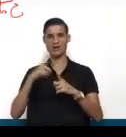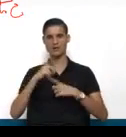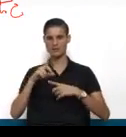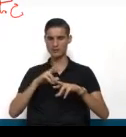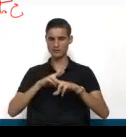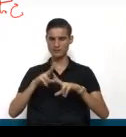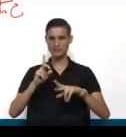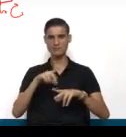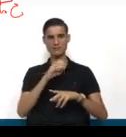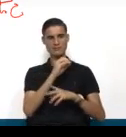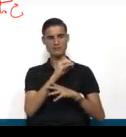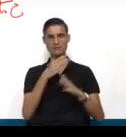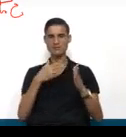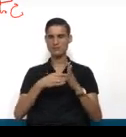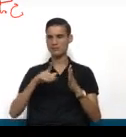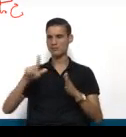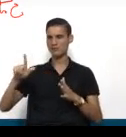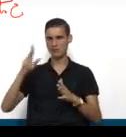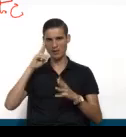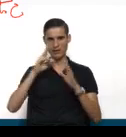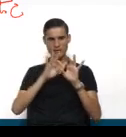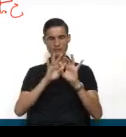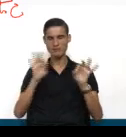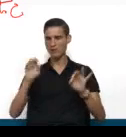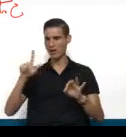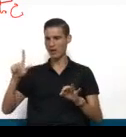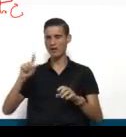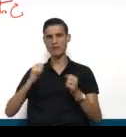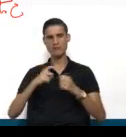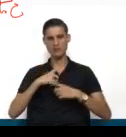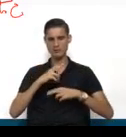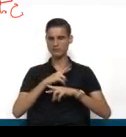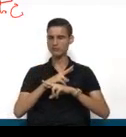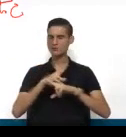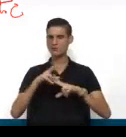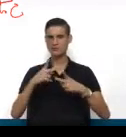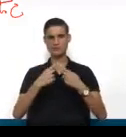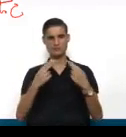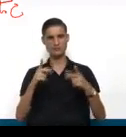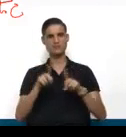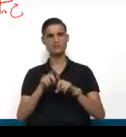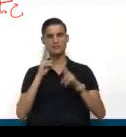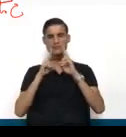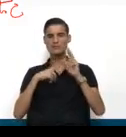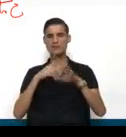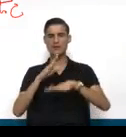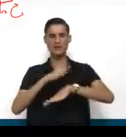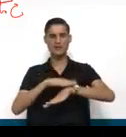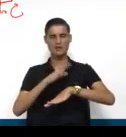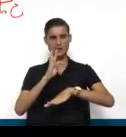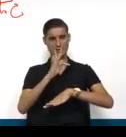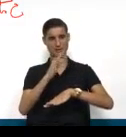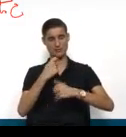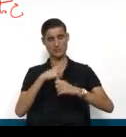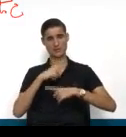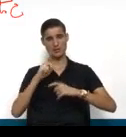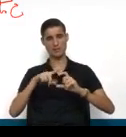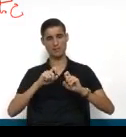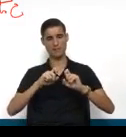vai variar de 0 até L, lembrando que esse L pode ser variado, né? E considerar aqui um tempo que tem que ser